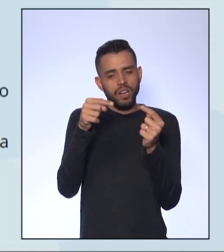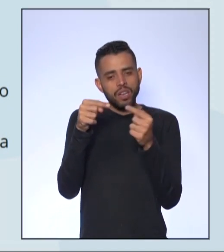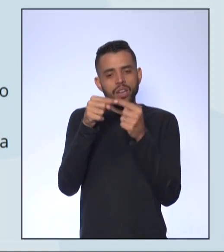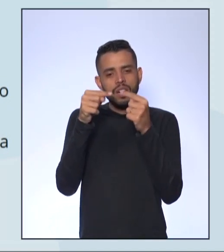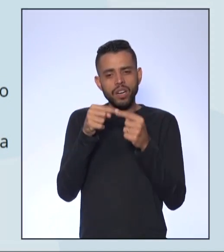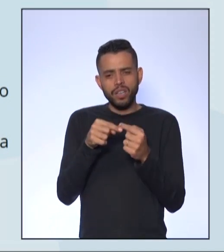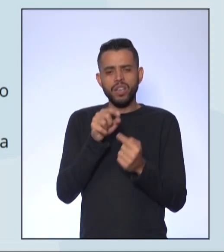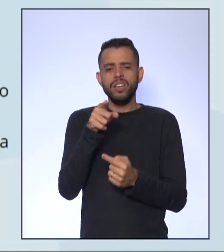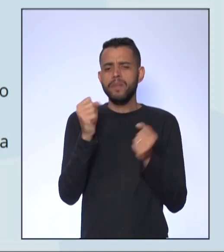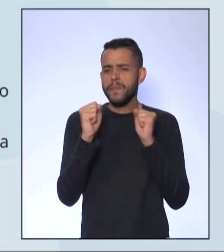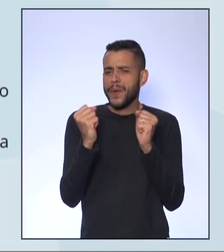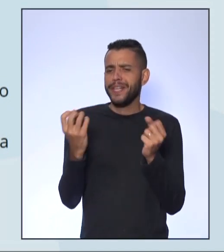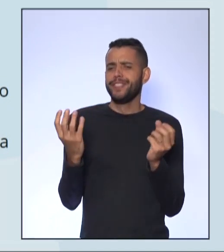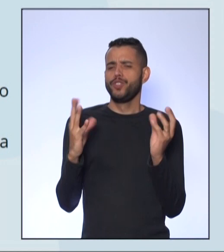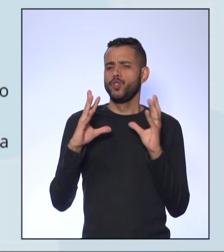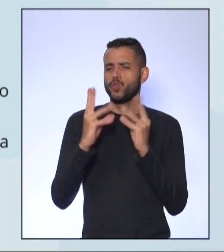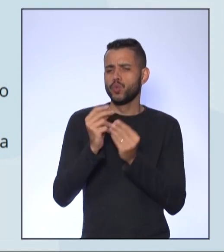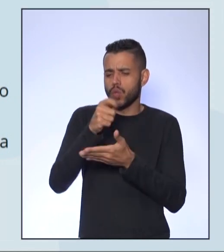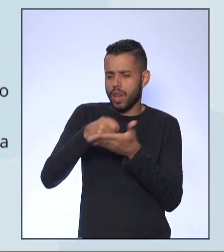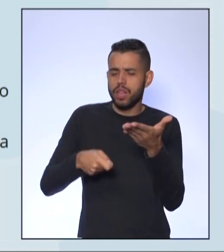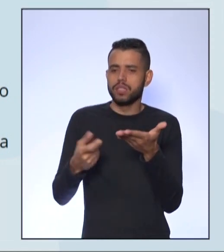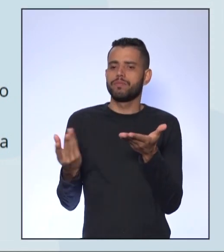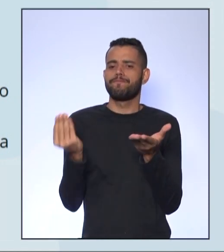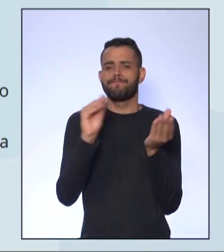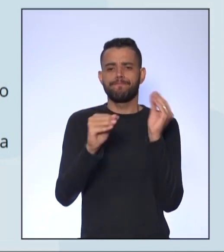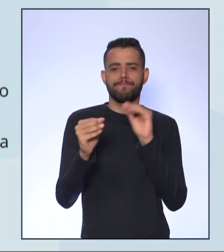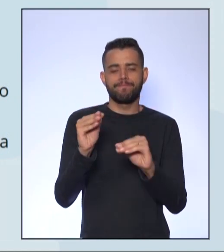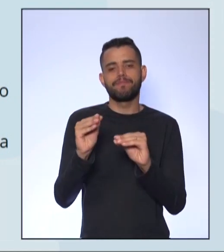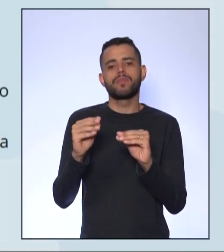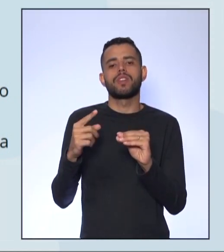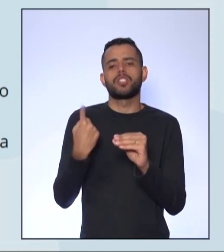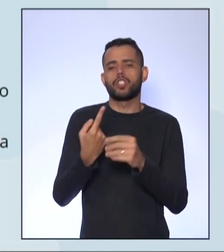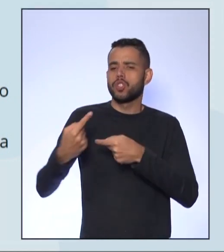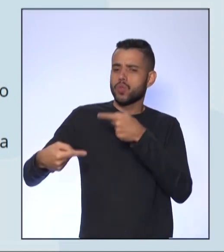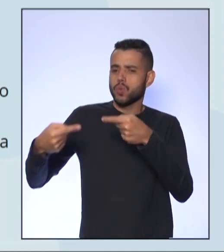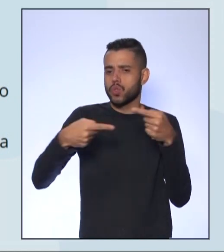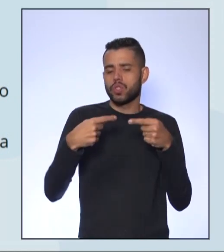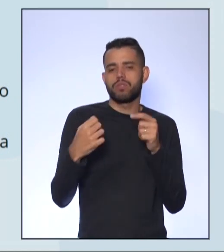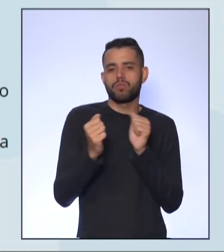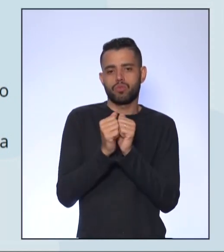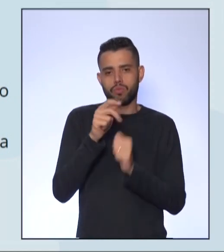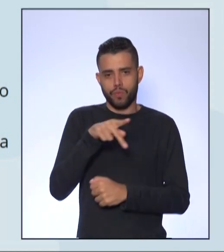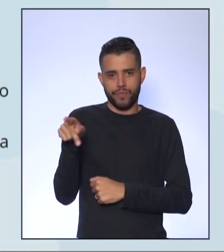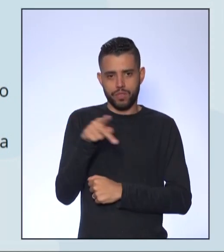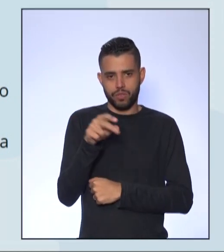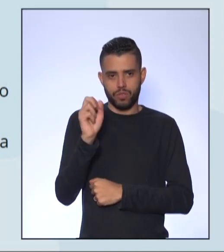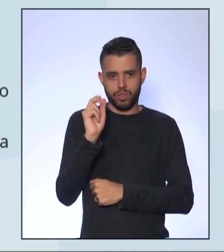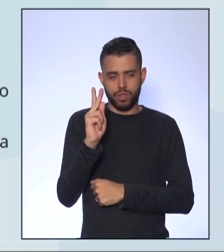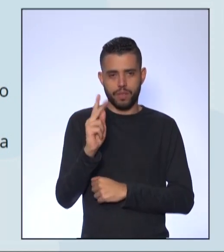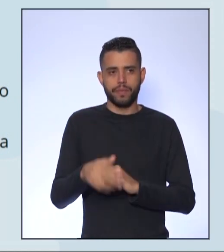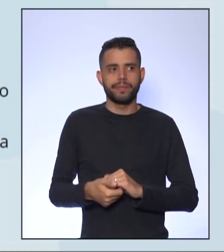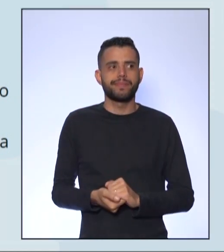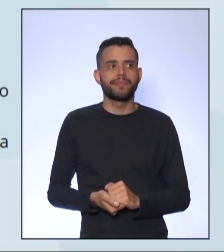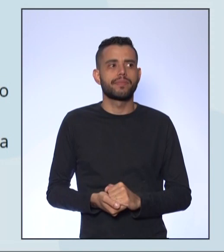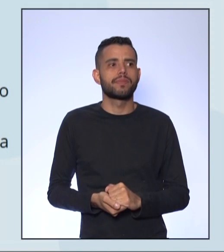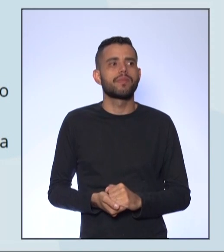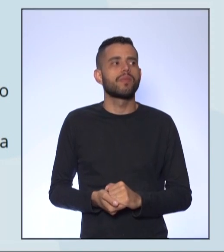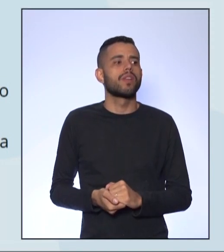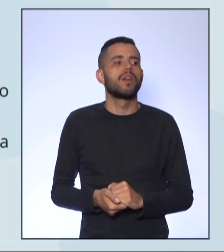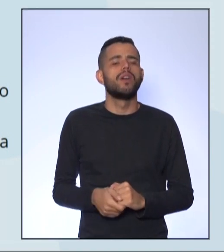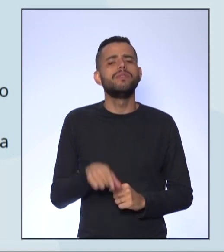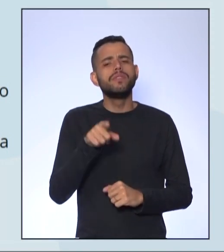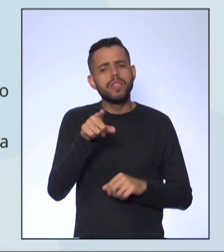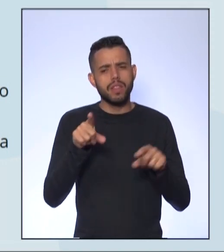aí vocês podem colocar todas as anotações para quando retornar discutir com os professores de vocês, ok? Você